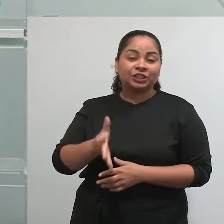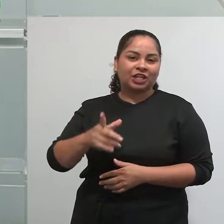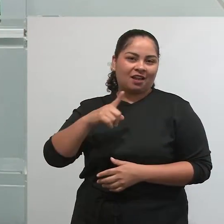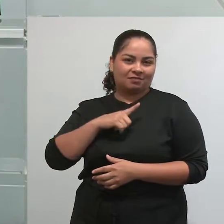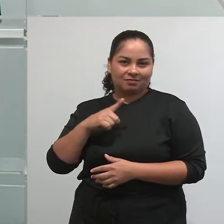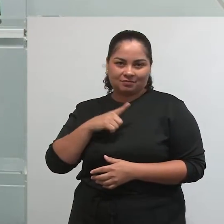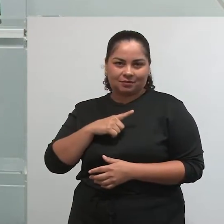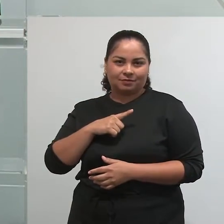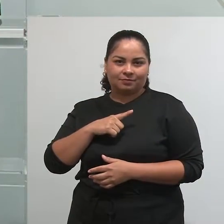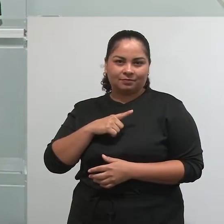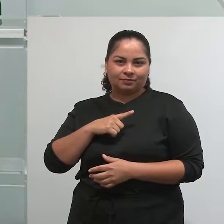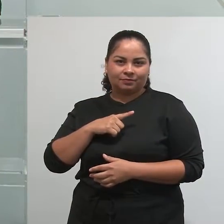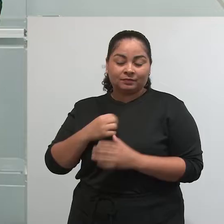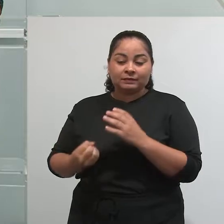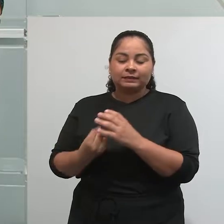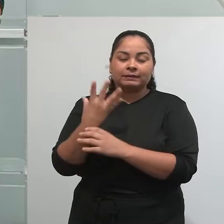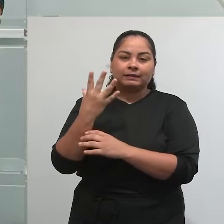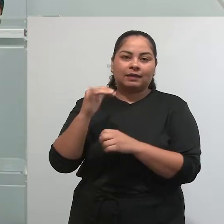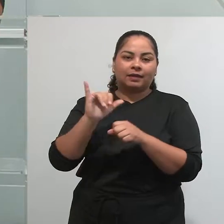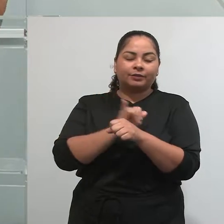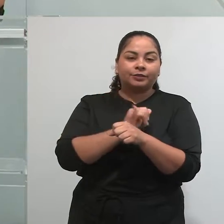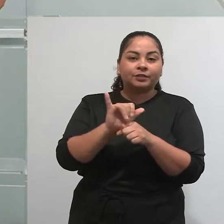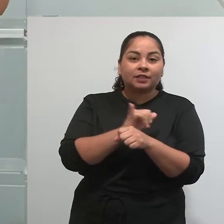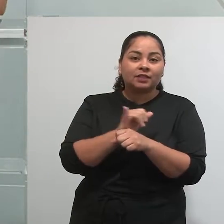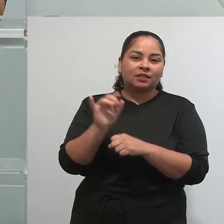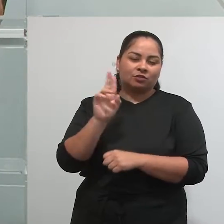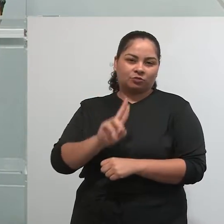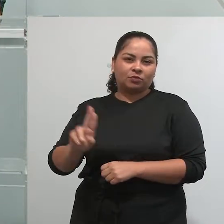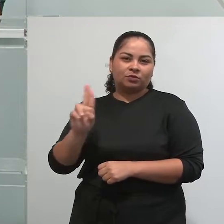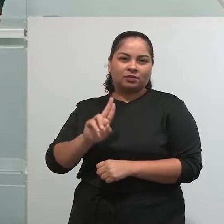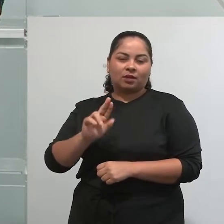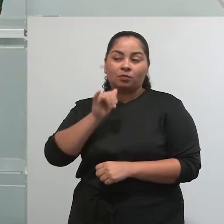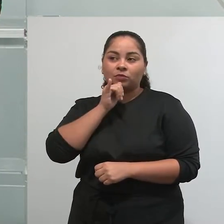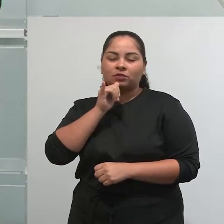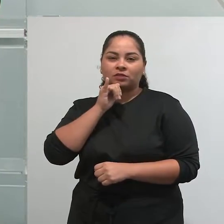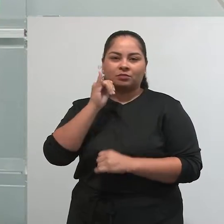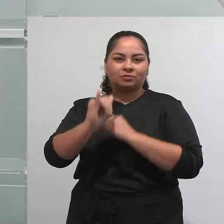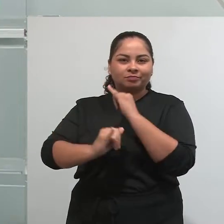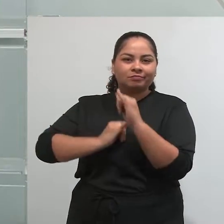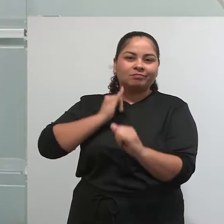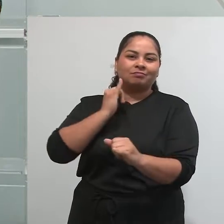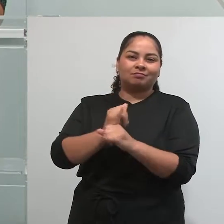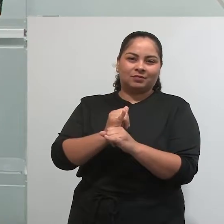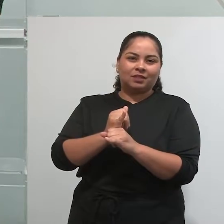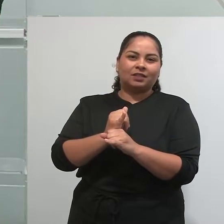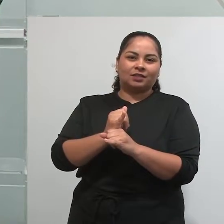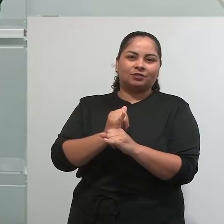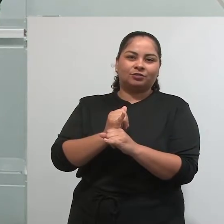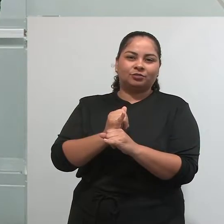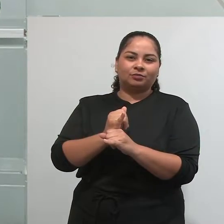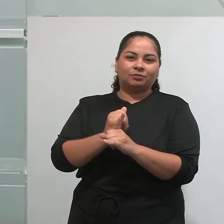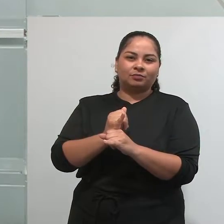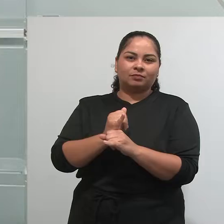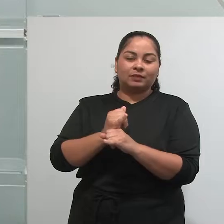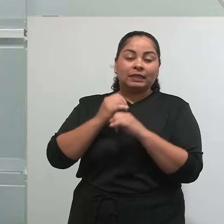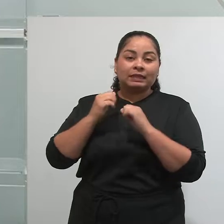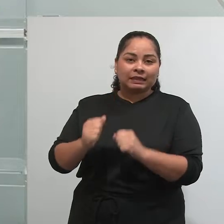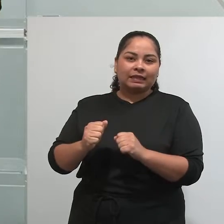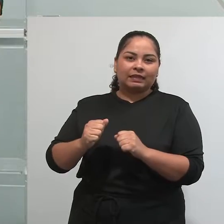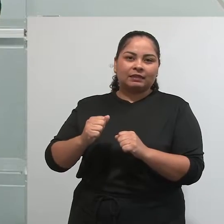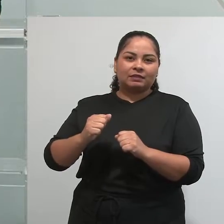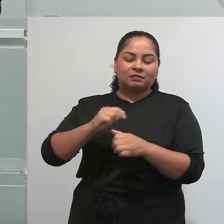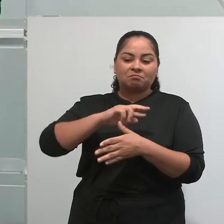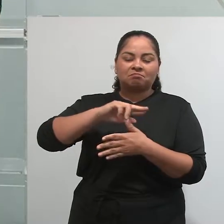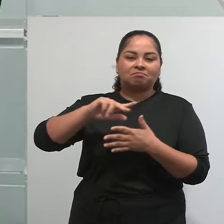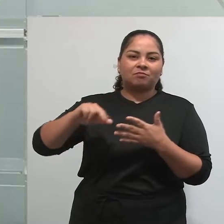casa. Ah, professora, eu não tenho ideia do que eu vou trabalhar, mas você tem acesso à internet? Você tem como imprimir